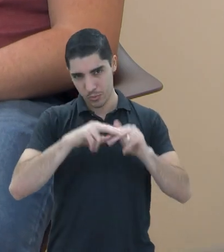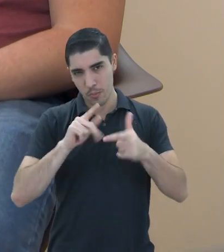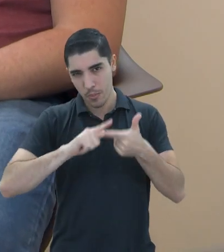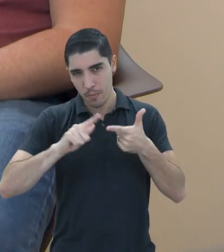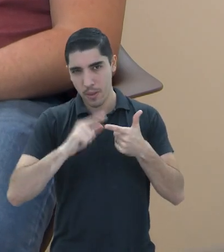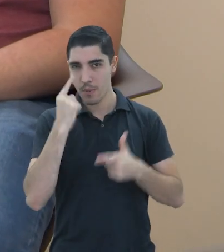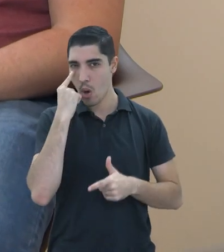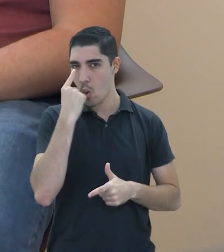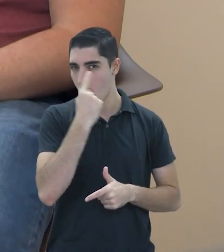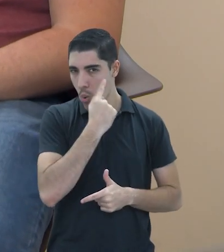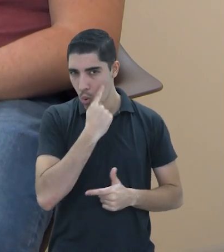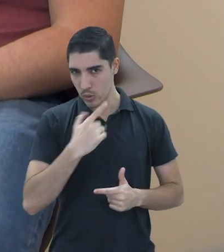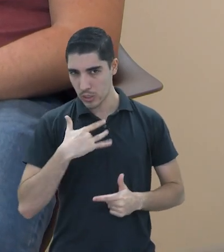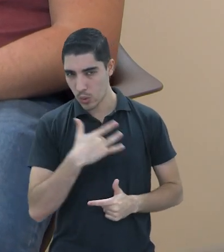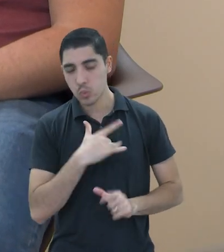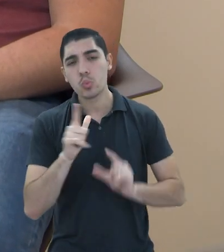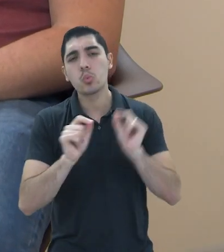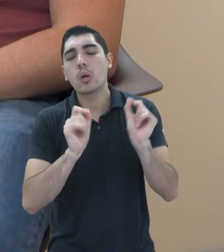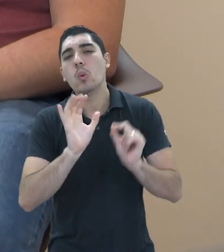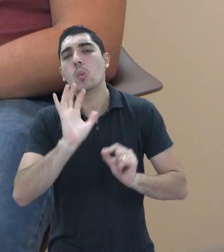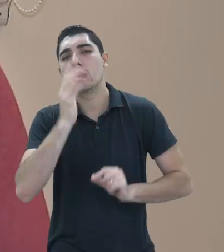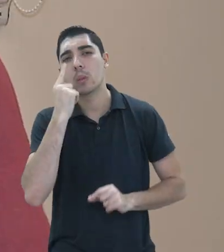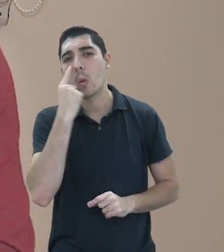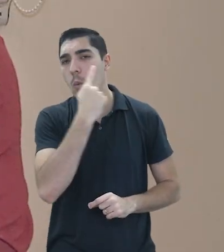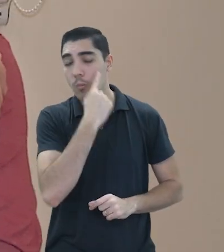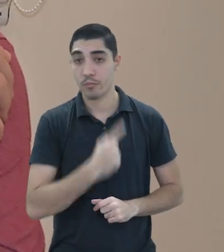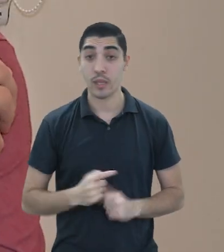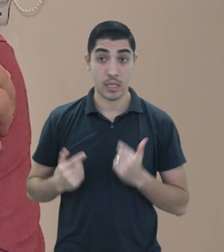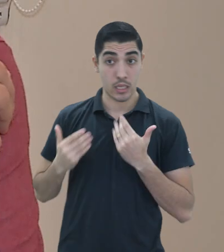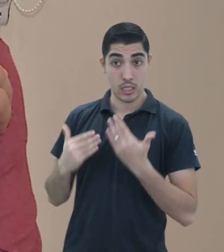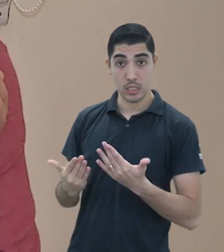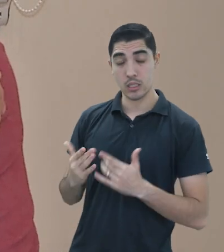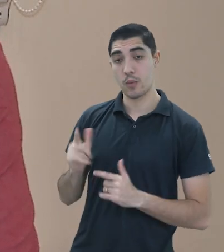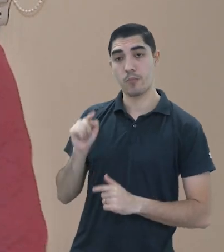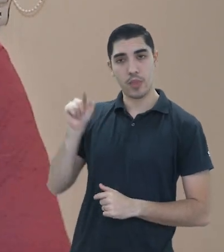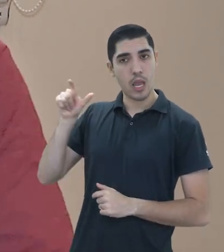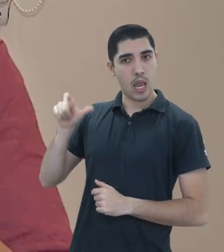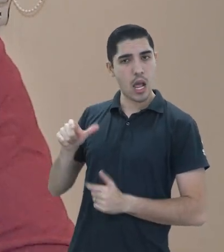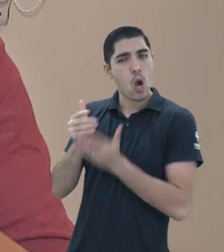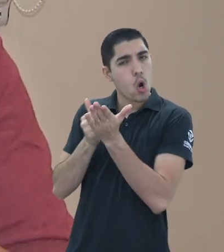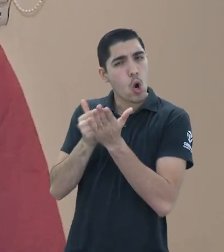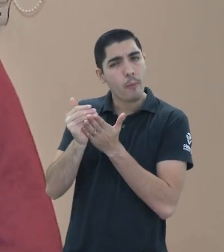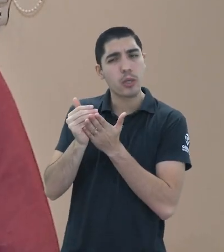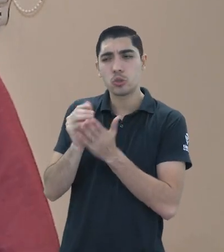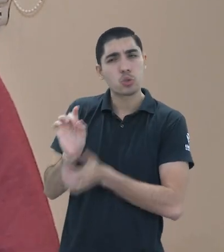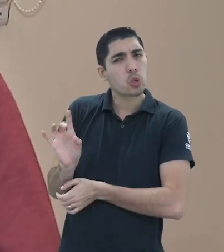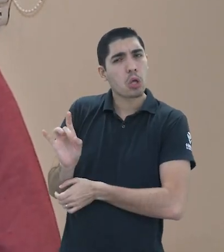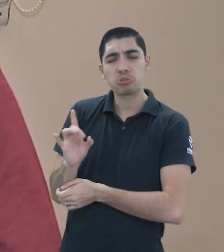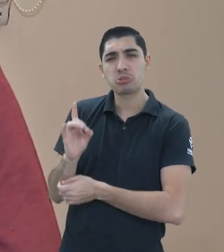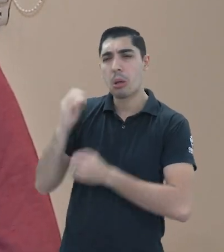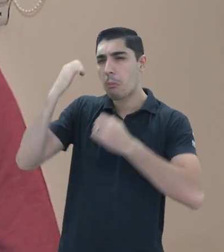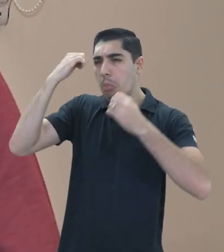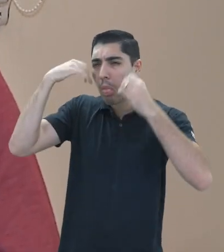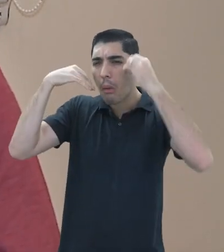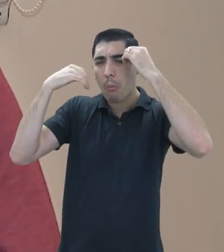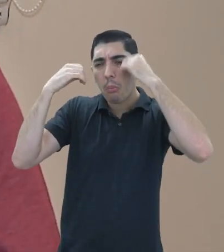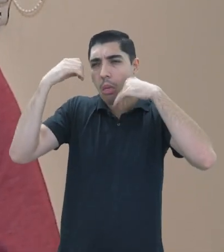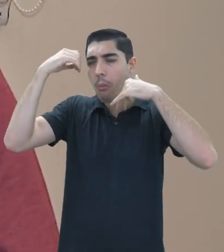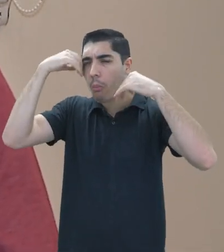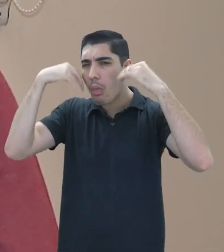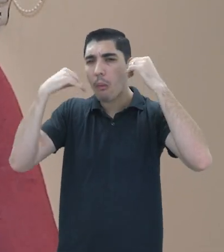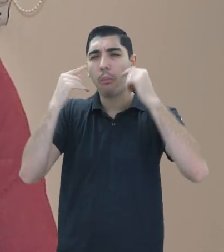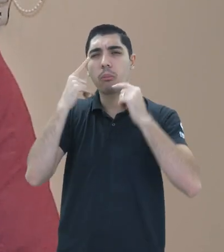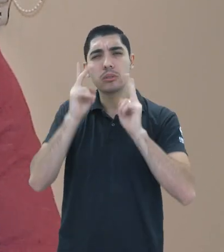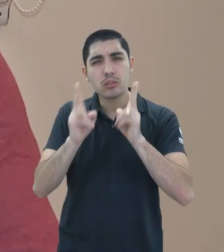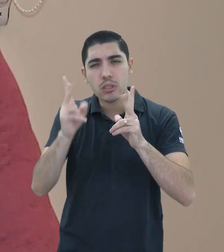susto recentemente, né? O que aconteceu? Bastante. Então, Thiago, ela começou criando muita secreção, remela, né? E